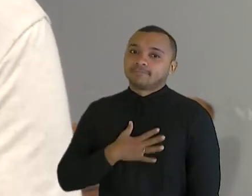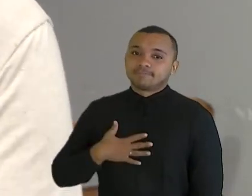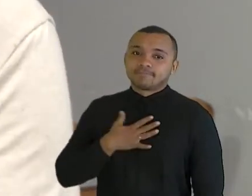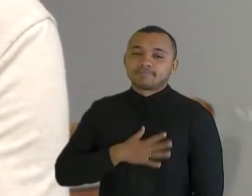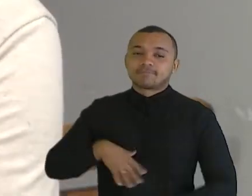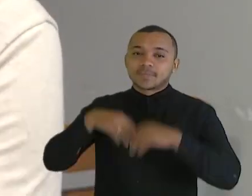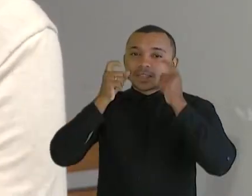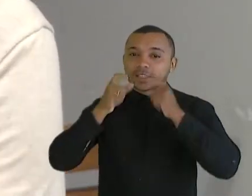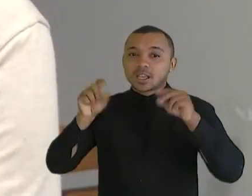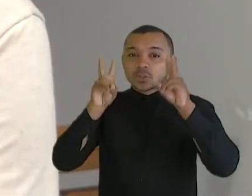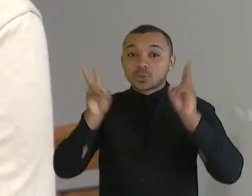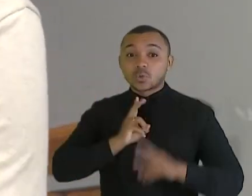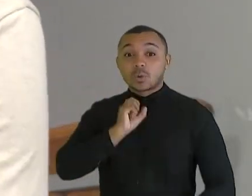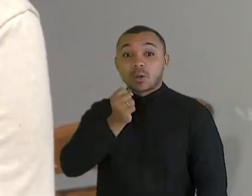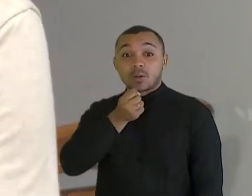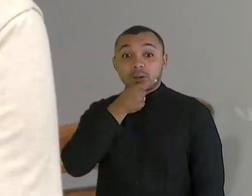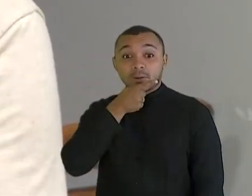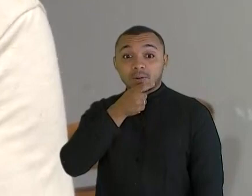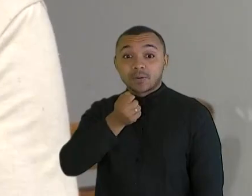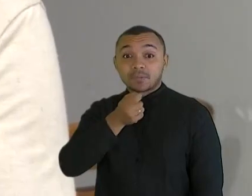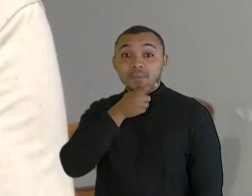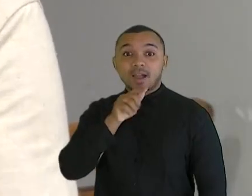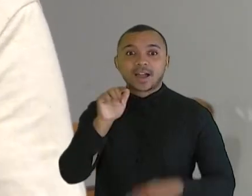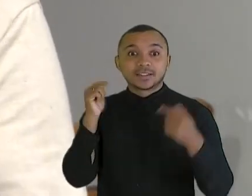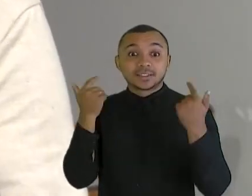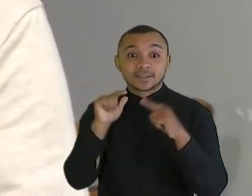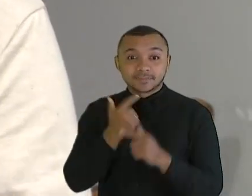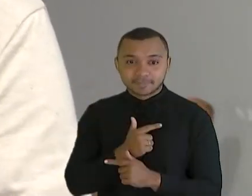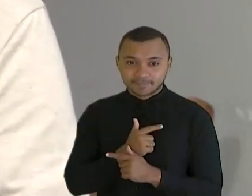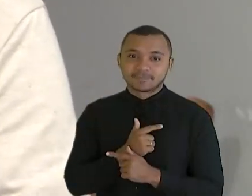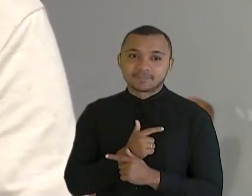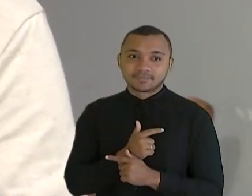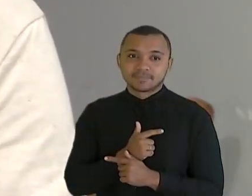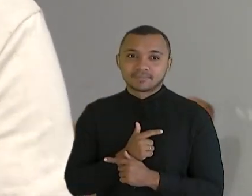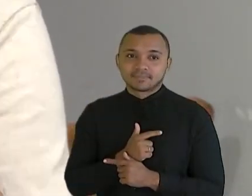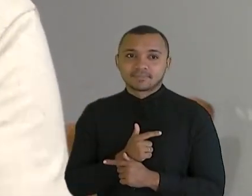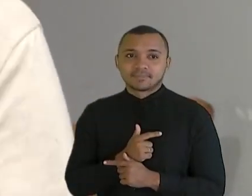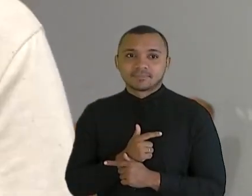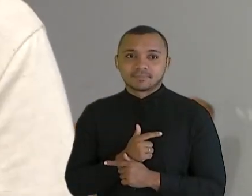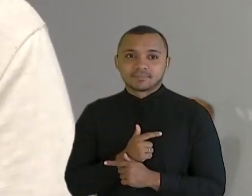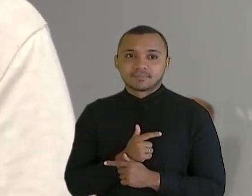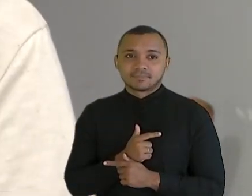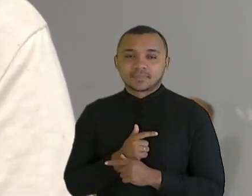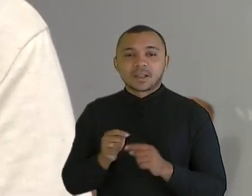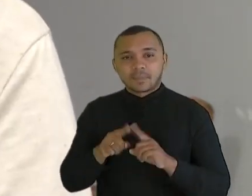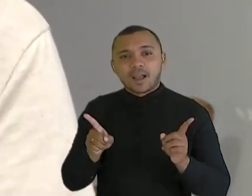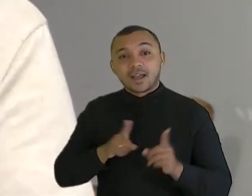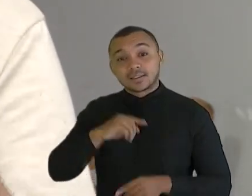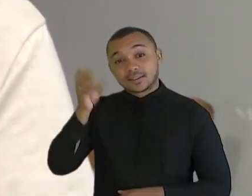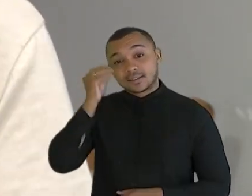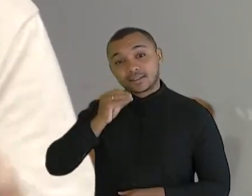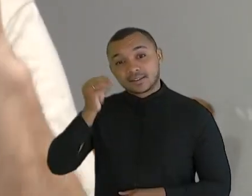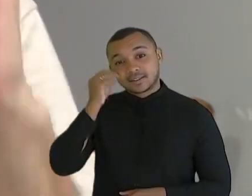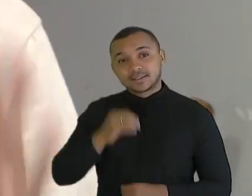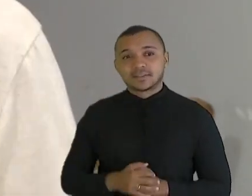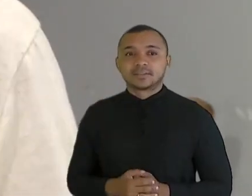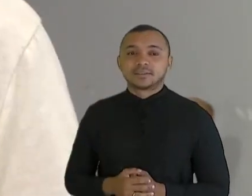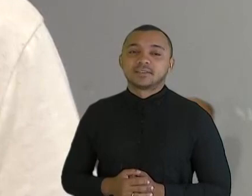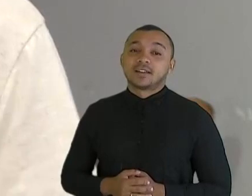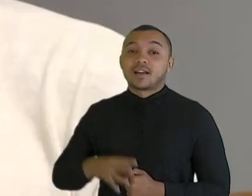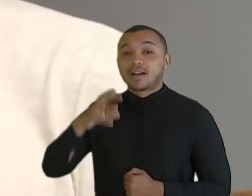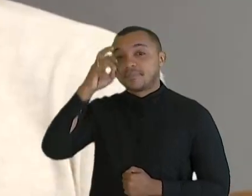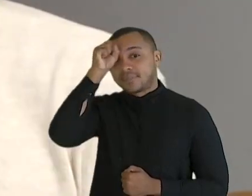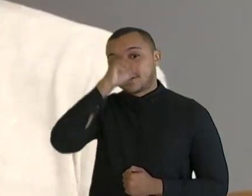é o humor, a comédia, o riso, que é algo que eu não sei fazer. Mas estamos aqui para isso,